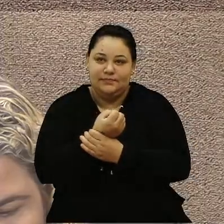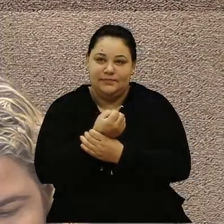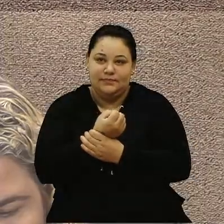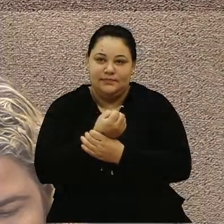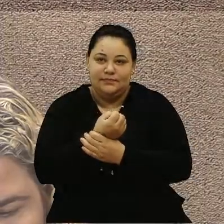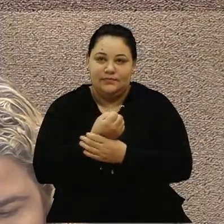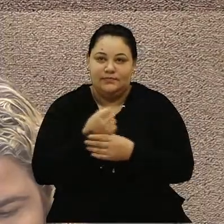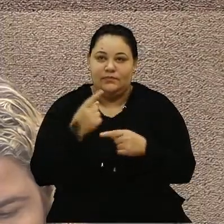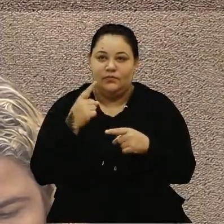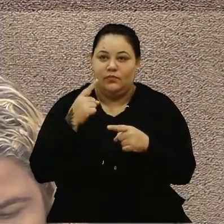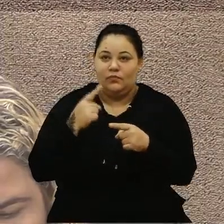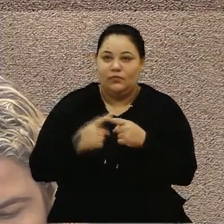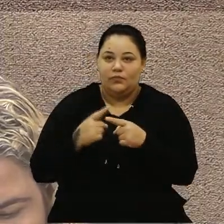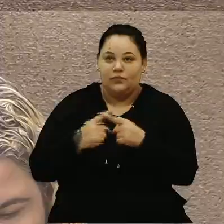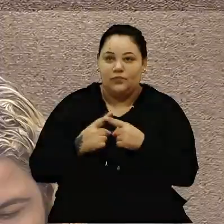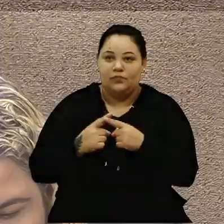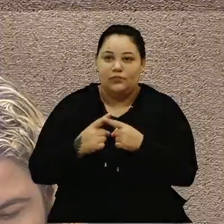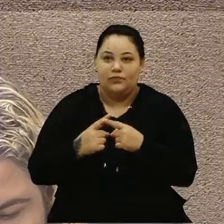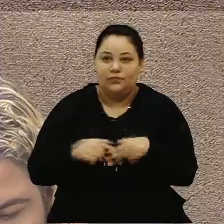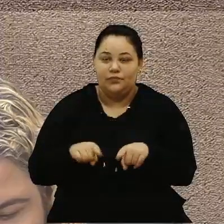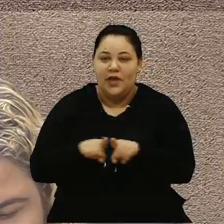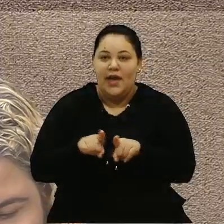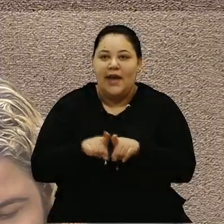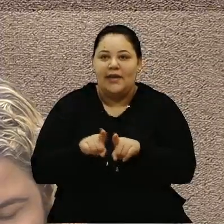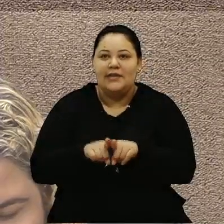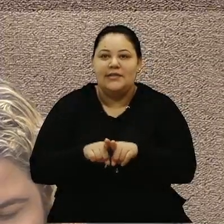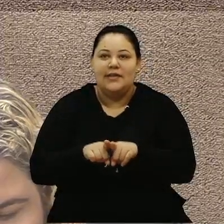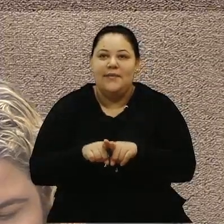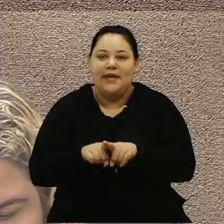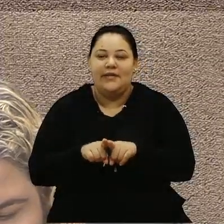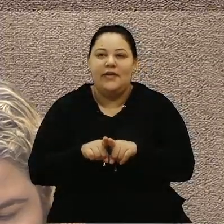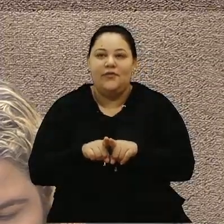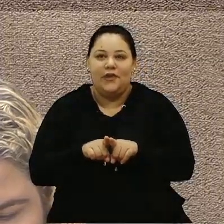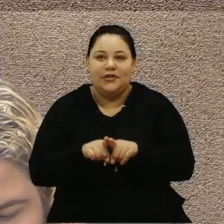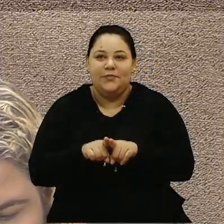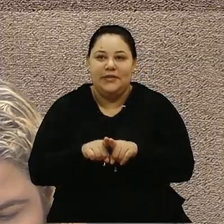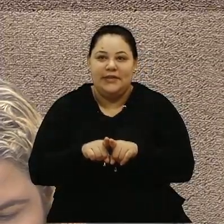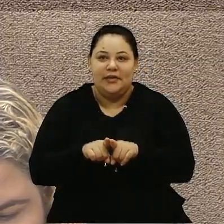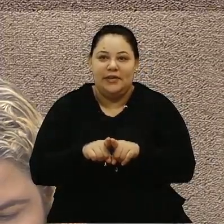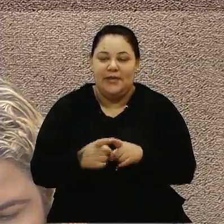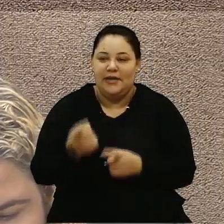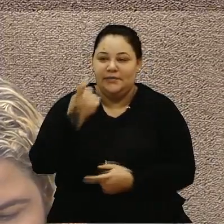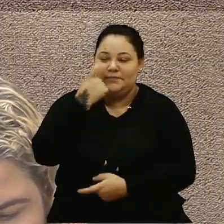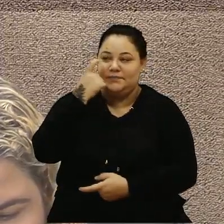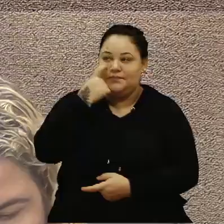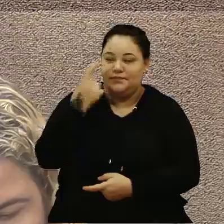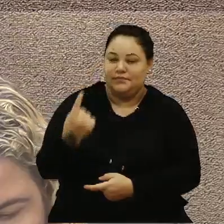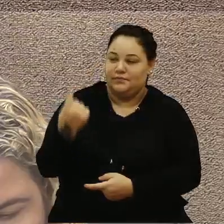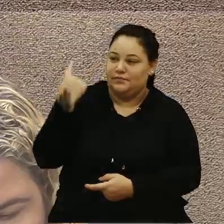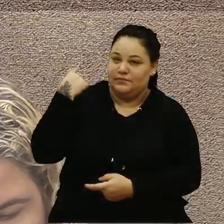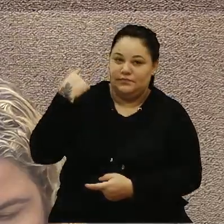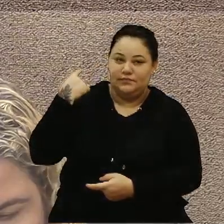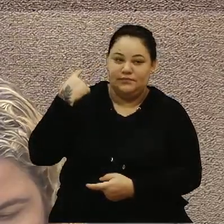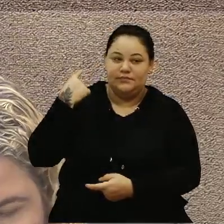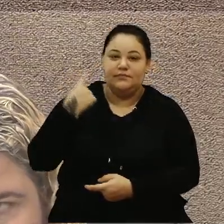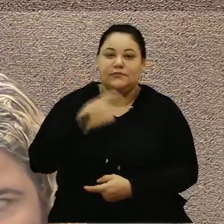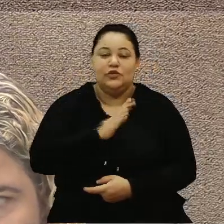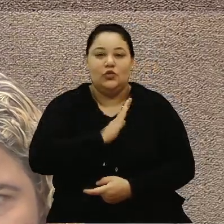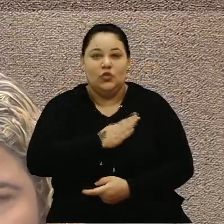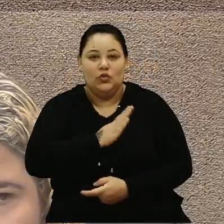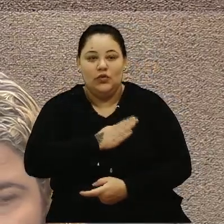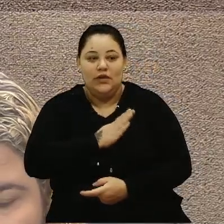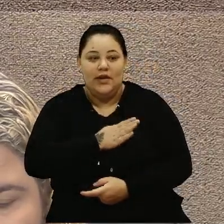porque a gente olhar no passado, que nem o vereador Frisso falou, a gente fica com o coração estreito. Por